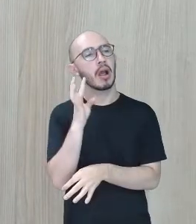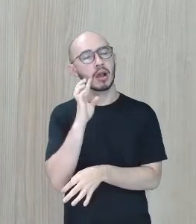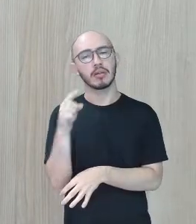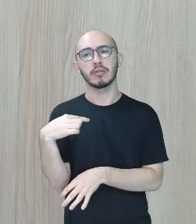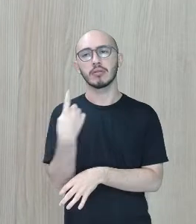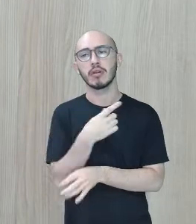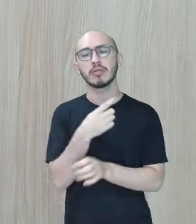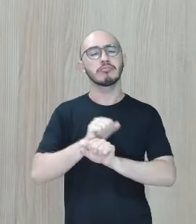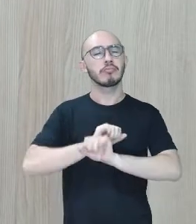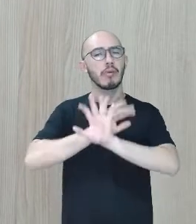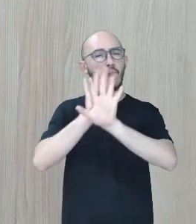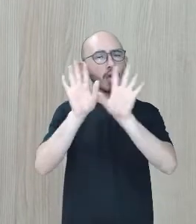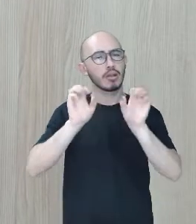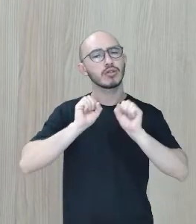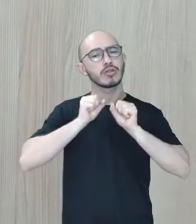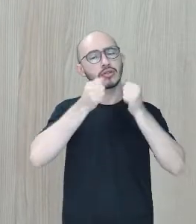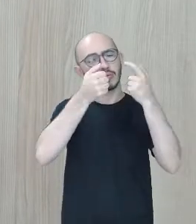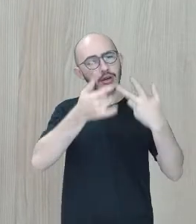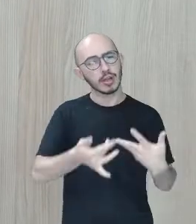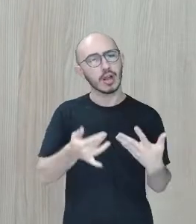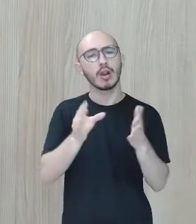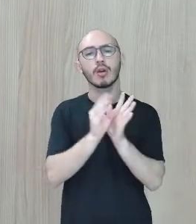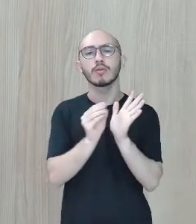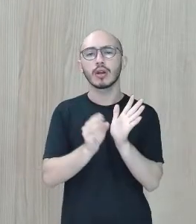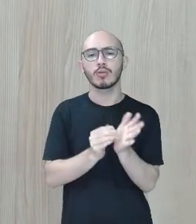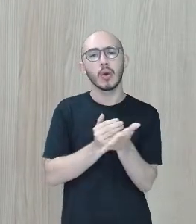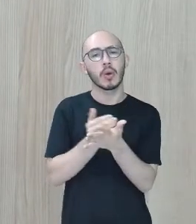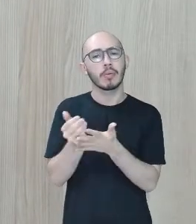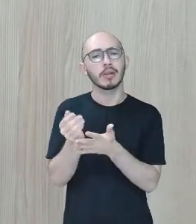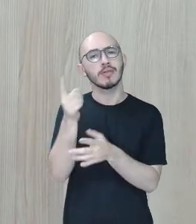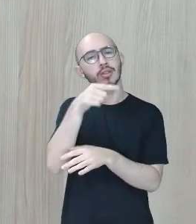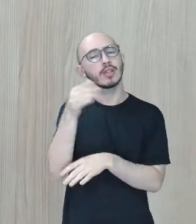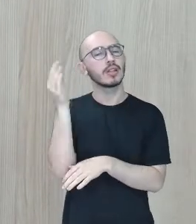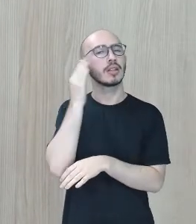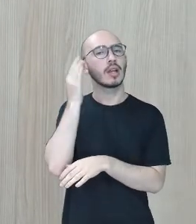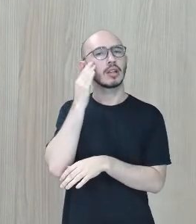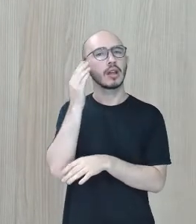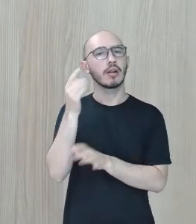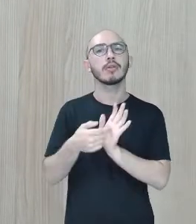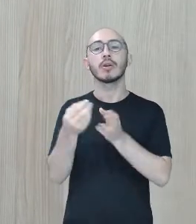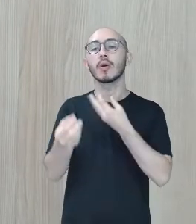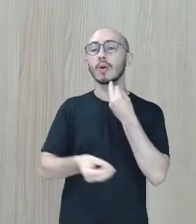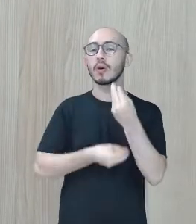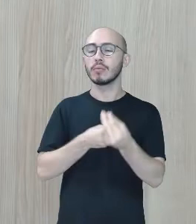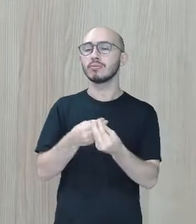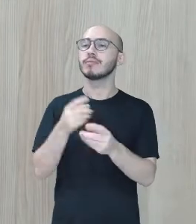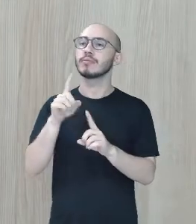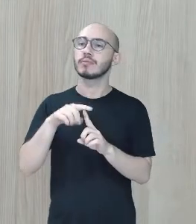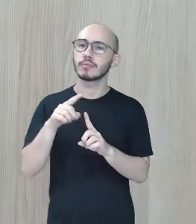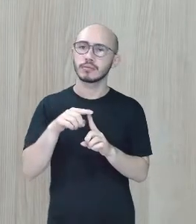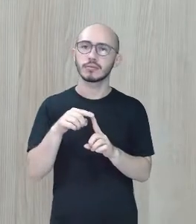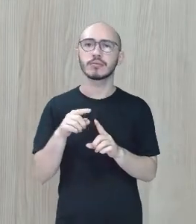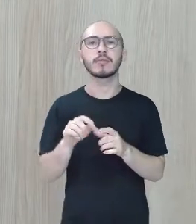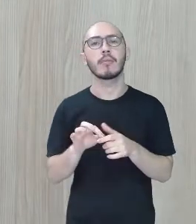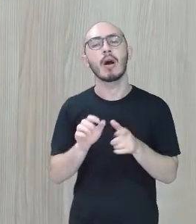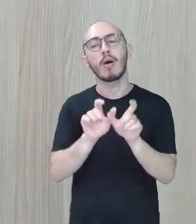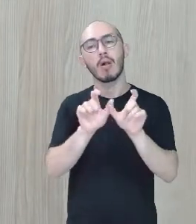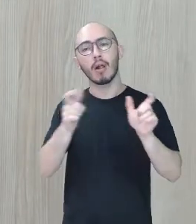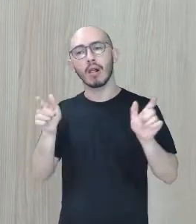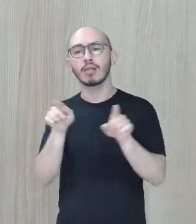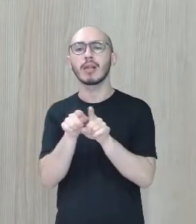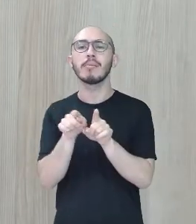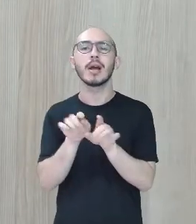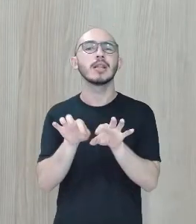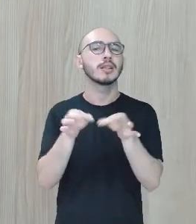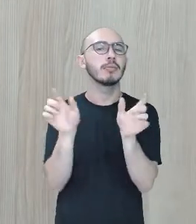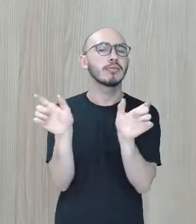vem esclarecendo, né, mostrando para vocês os conteúdos desde o comecinho e trazendo para vocês aí a maneira mais extensa e mais reduzida de